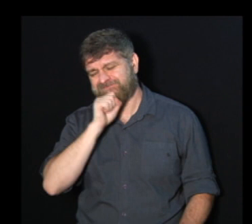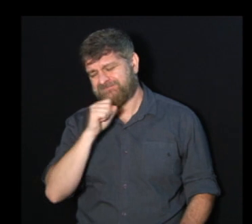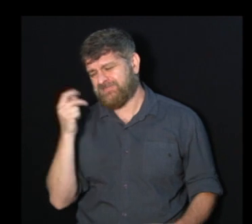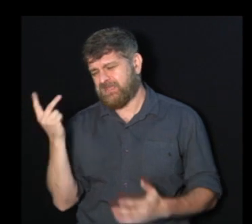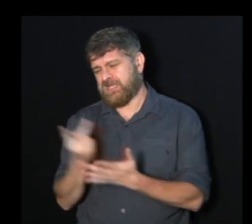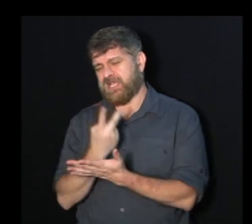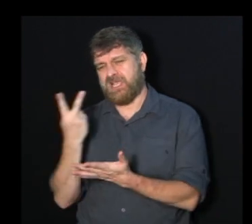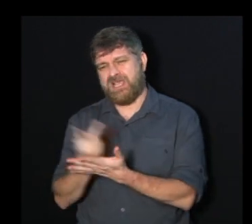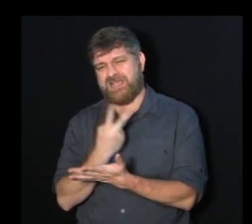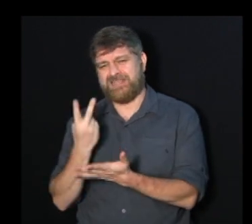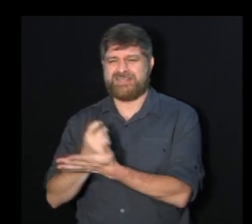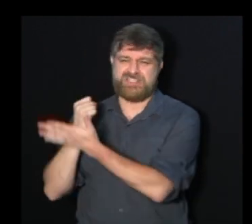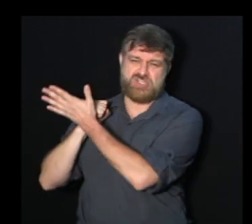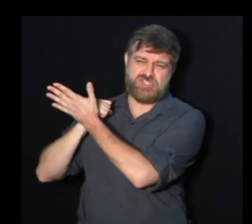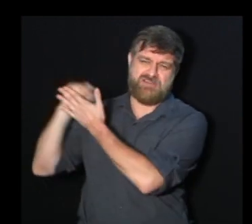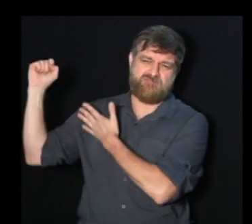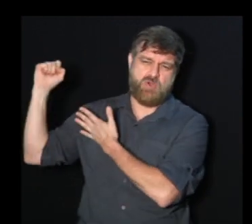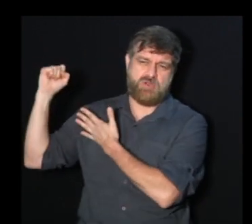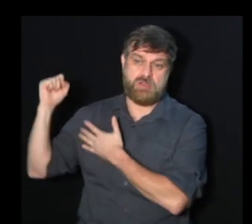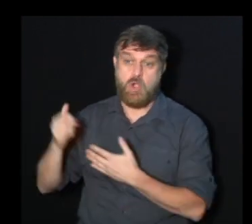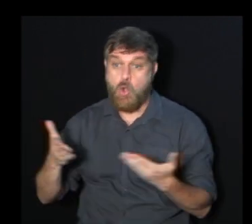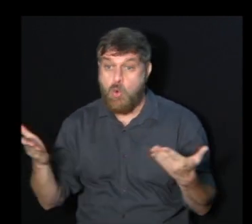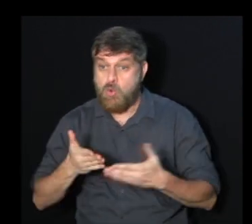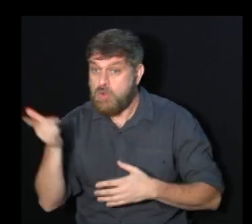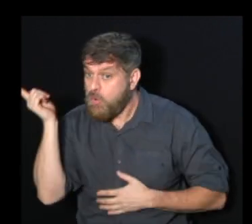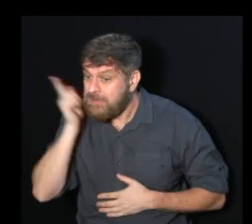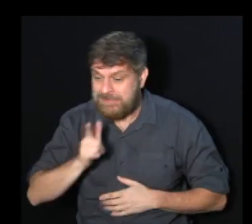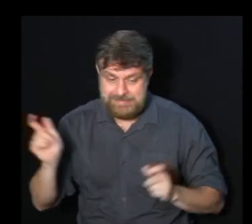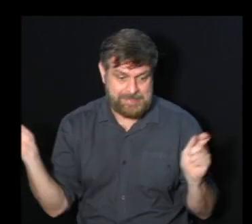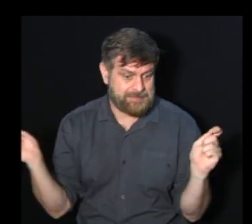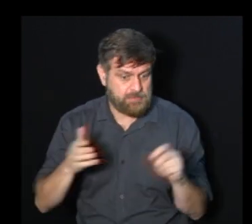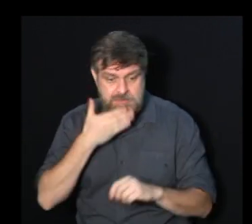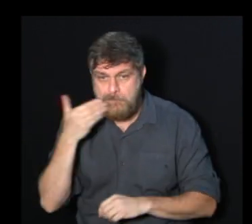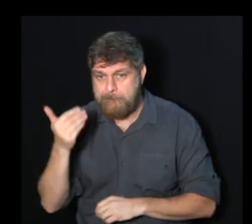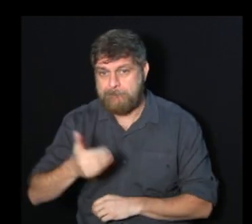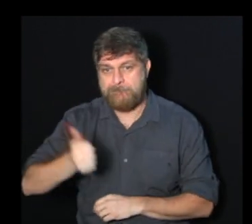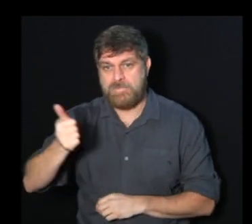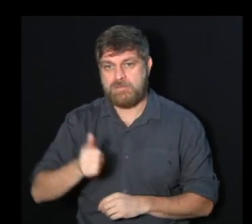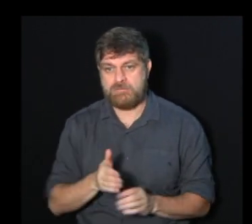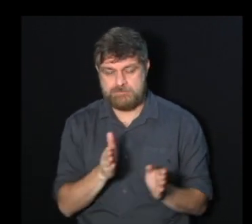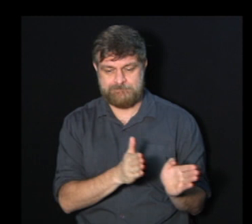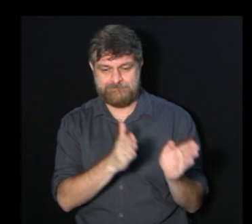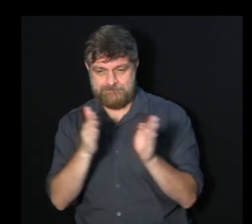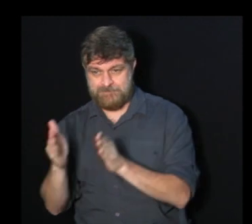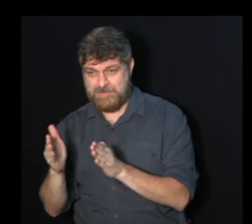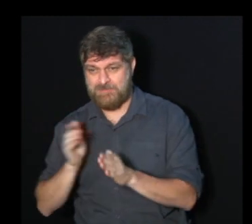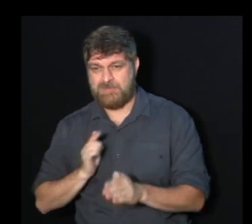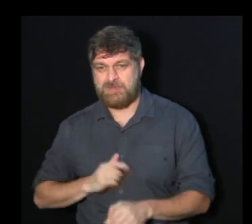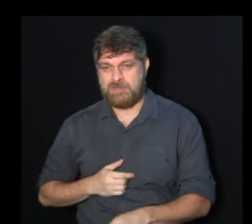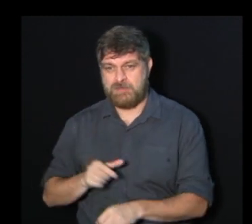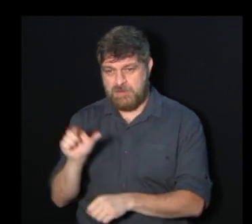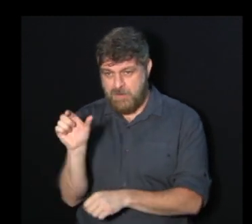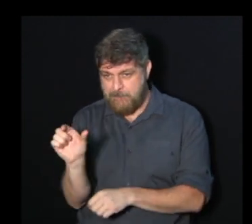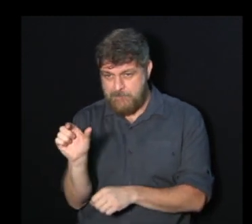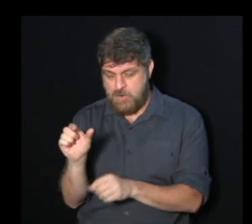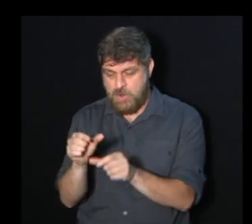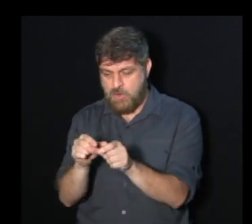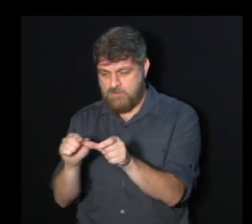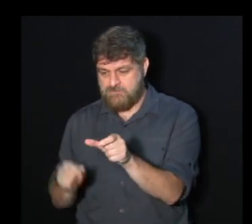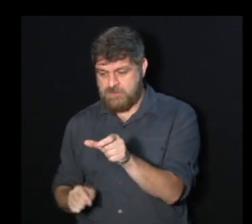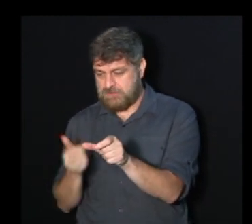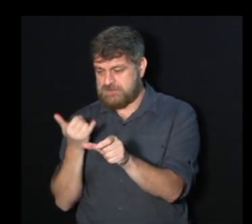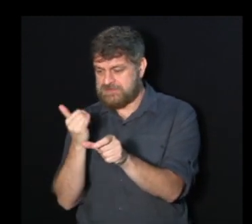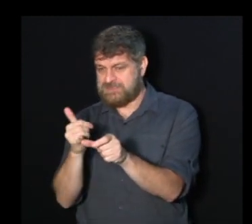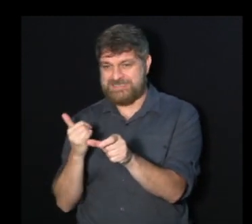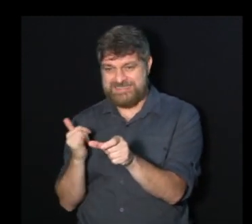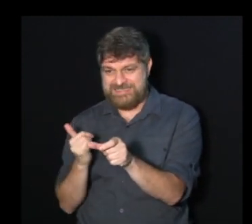errada, ultrapassada, que hoje a gente consegue, aqui dessa outra forma, a gente consegue, mostrando que a gente consegue